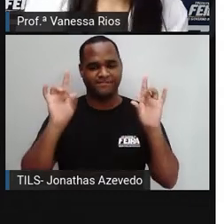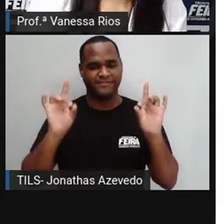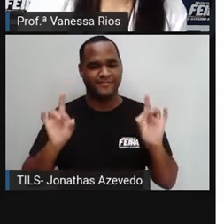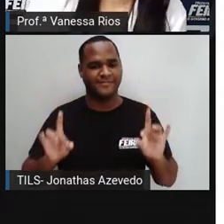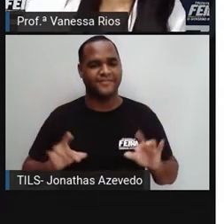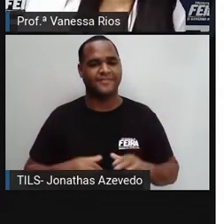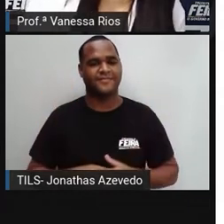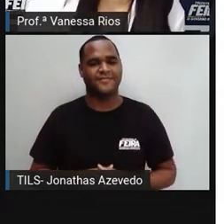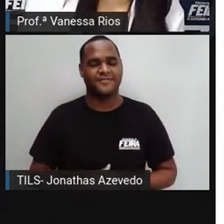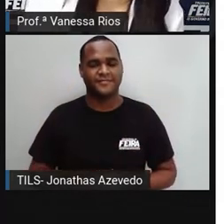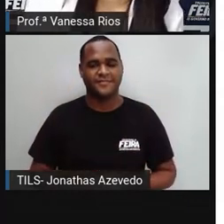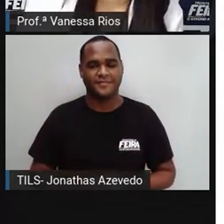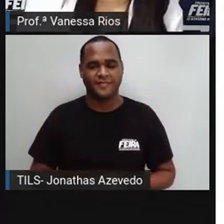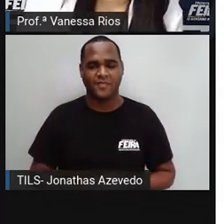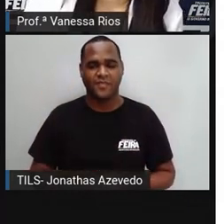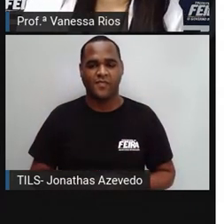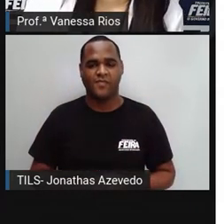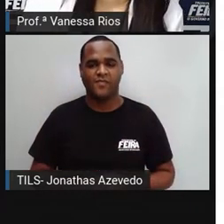maravilhosas.